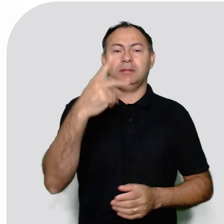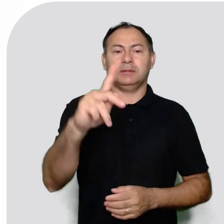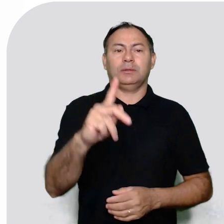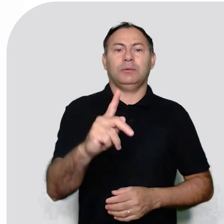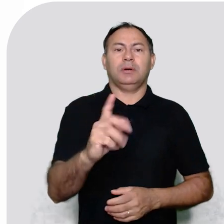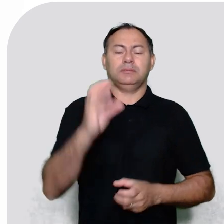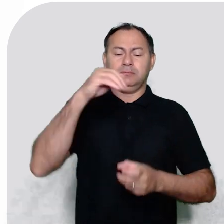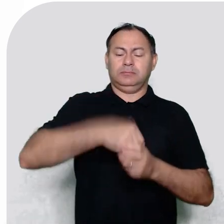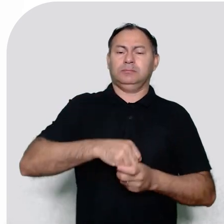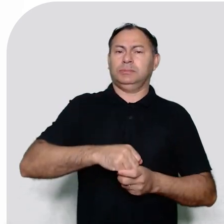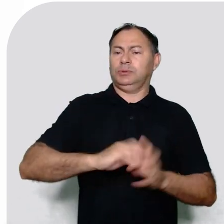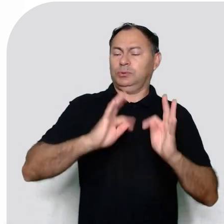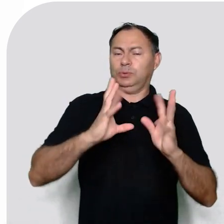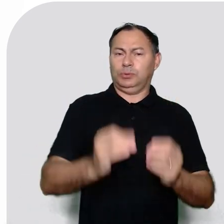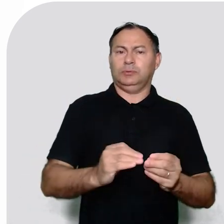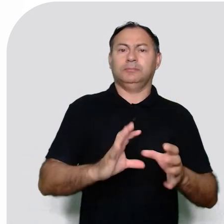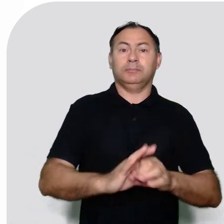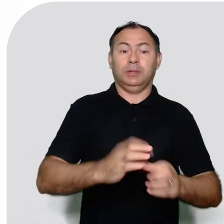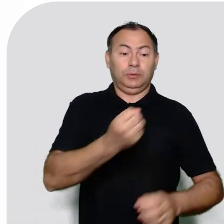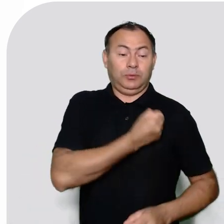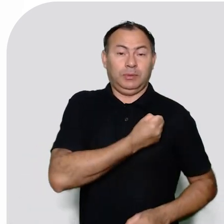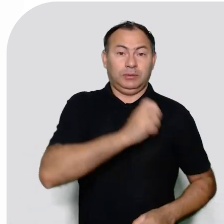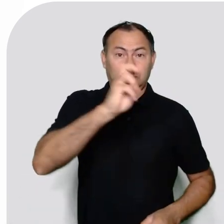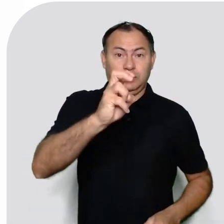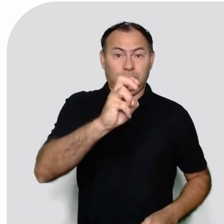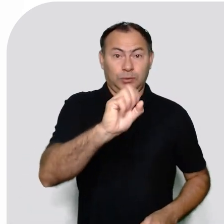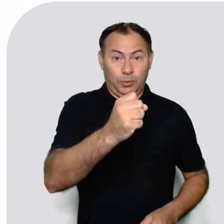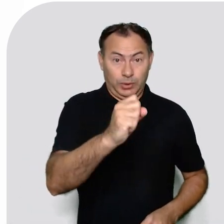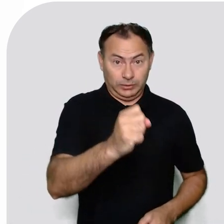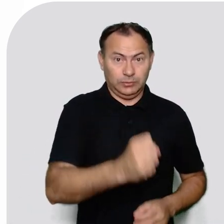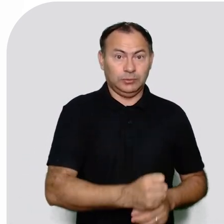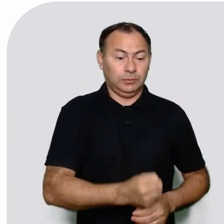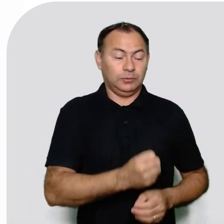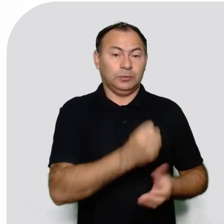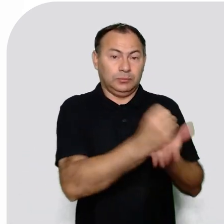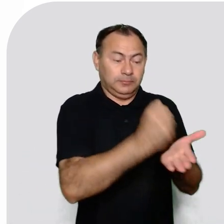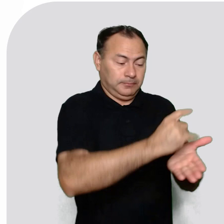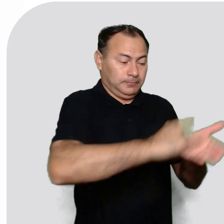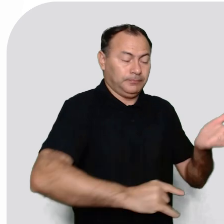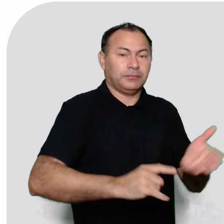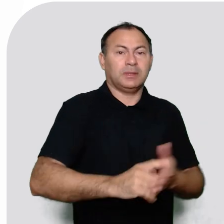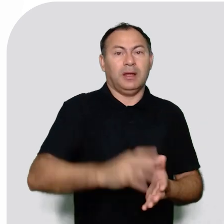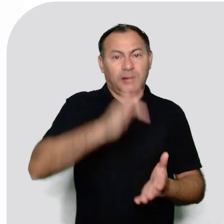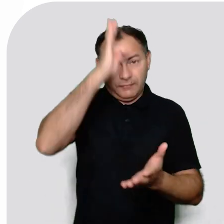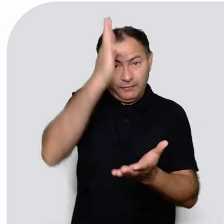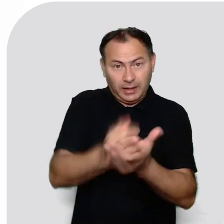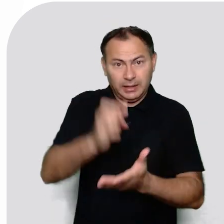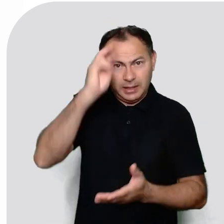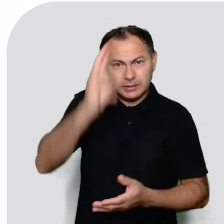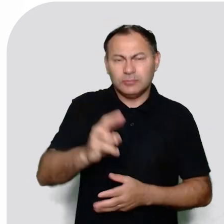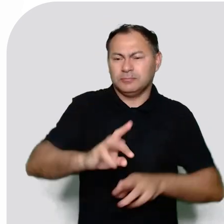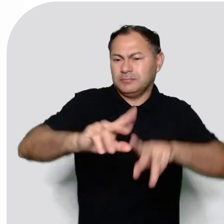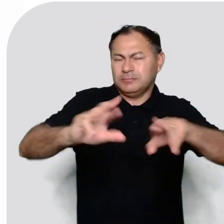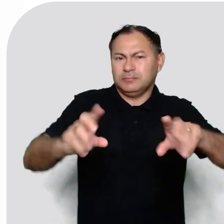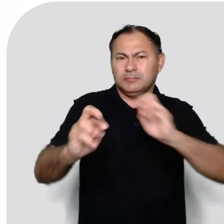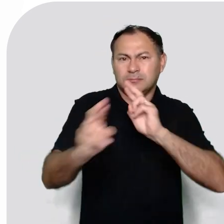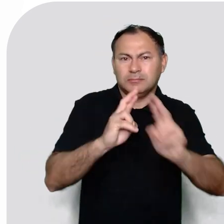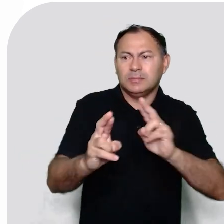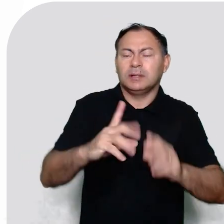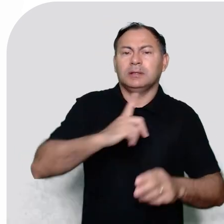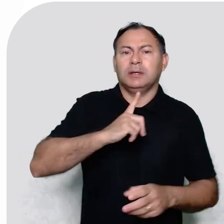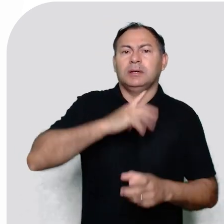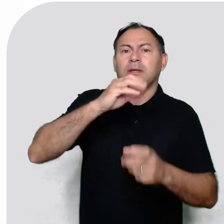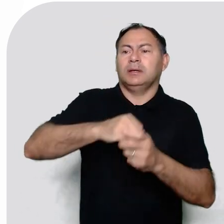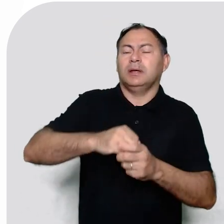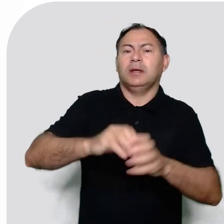sua integridade. No número 58 da Gaudium et Spes, o concílio apresenta as diferentes relações